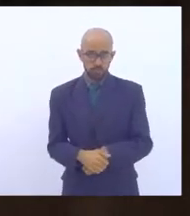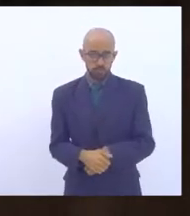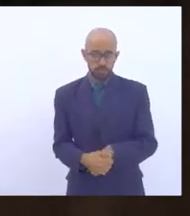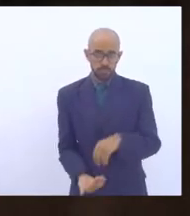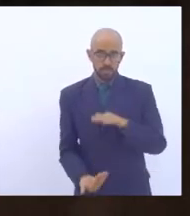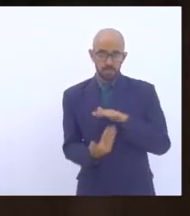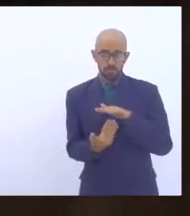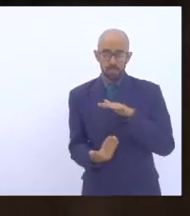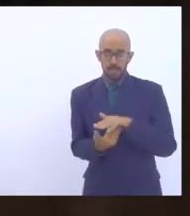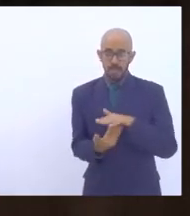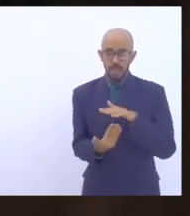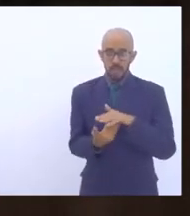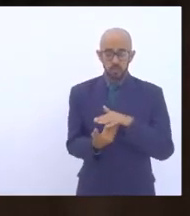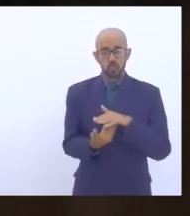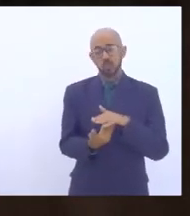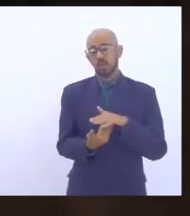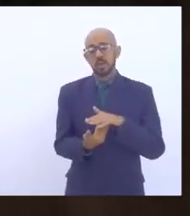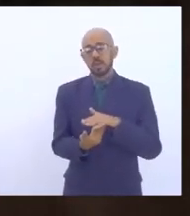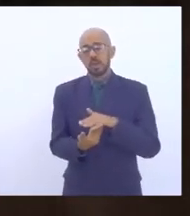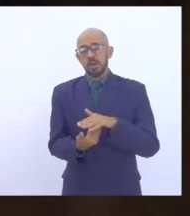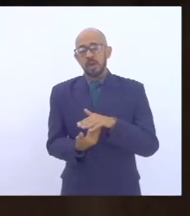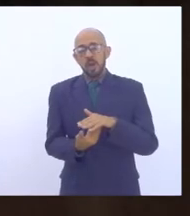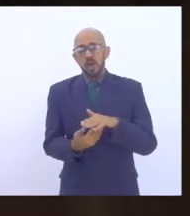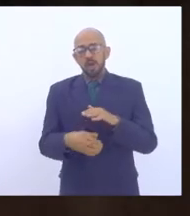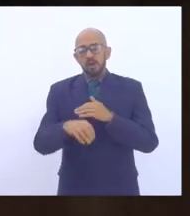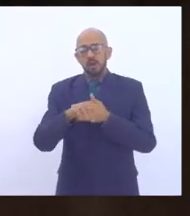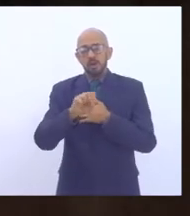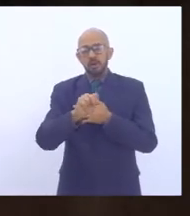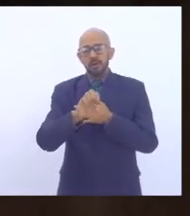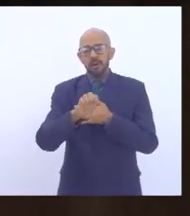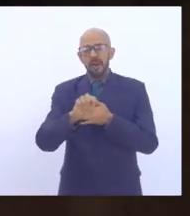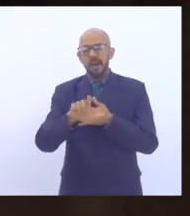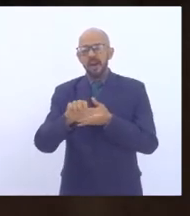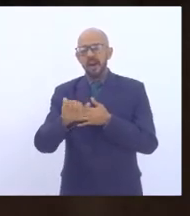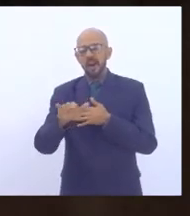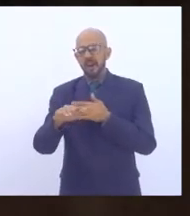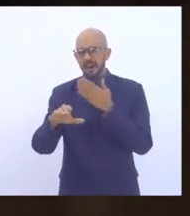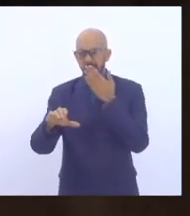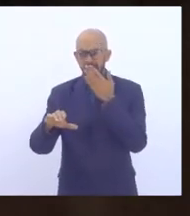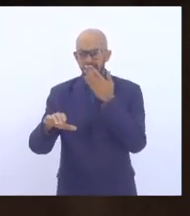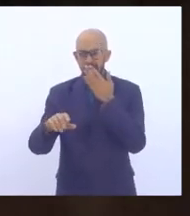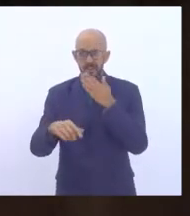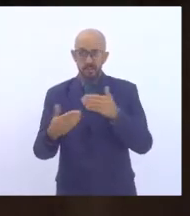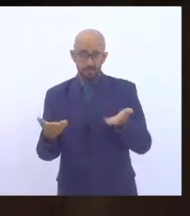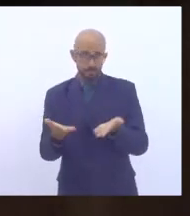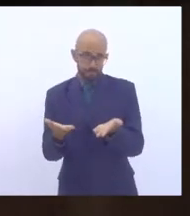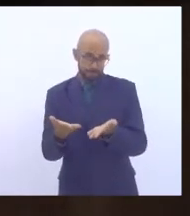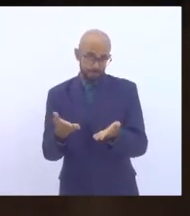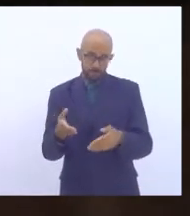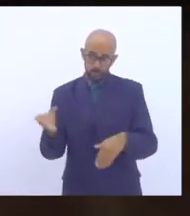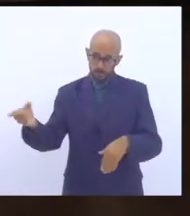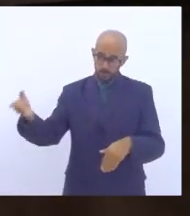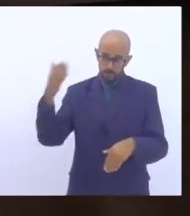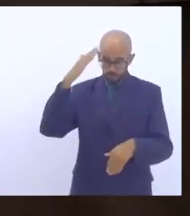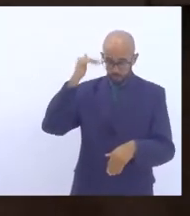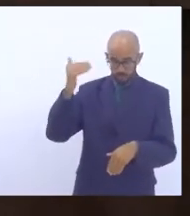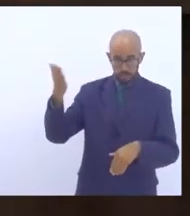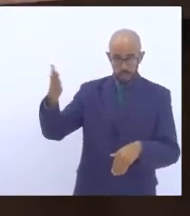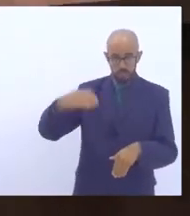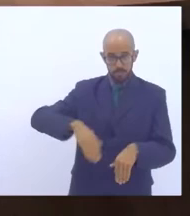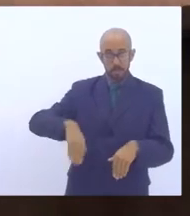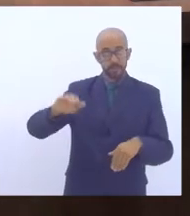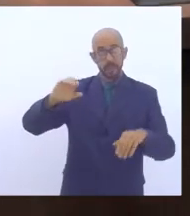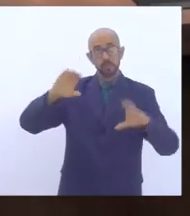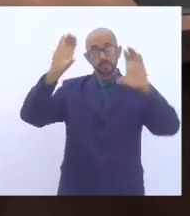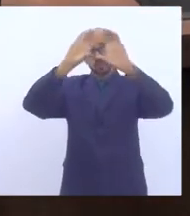limitado ao teto da taxa SELIC neste momento a taxa SELIC consegue vossa excelência tá